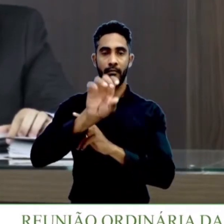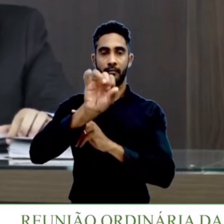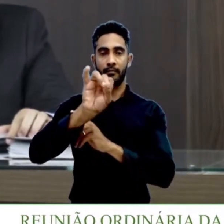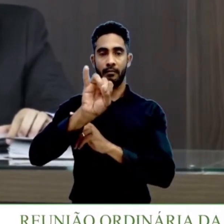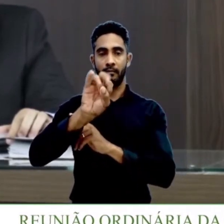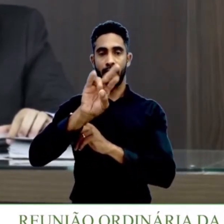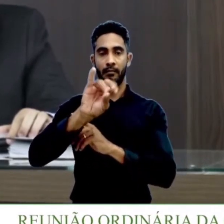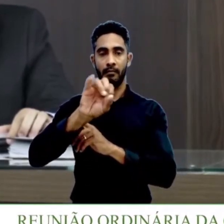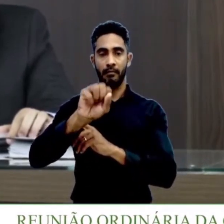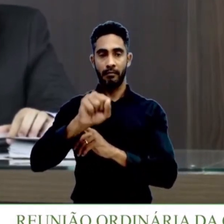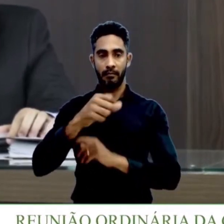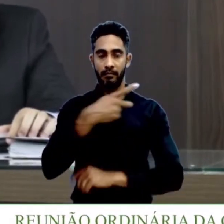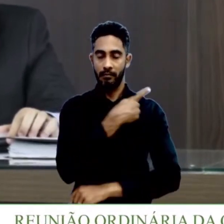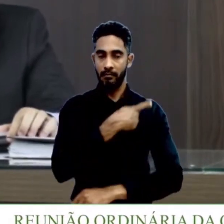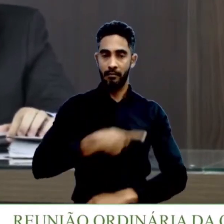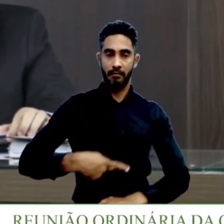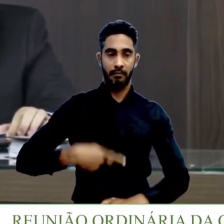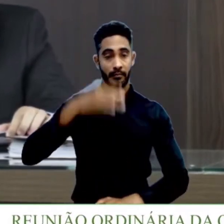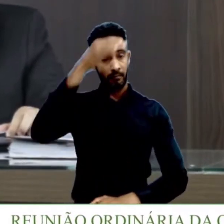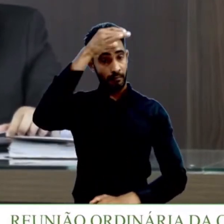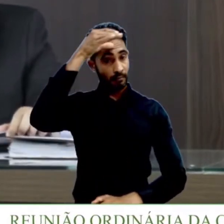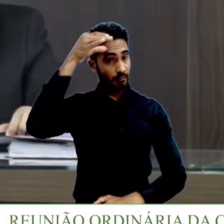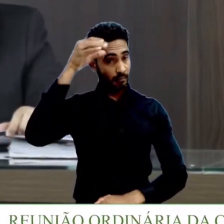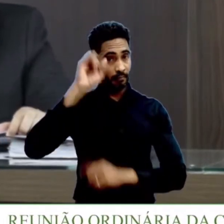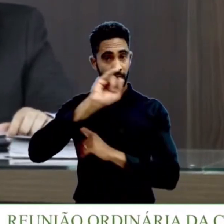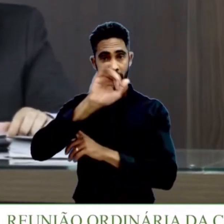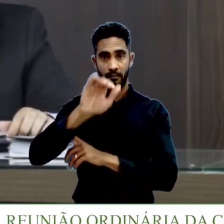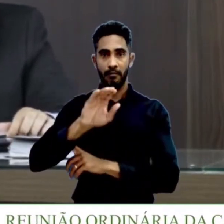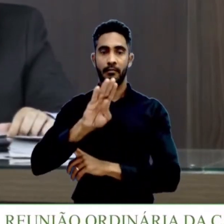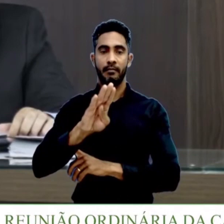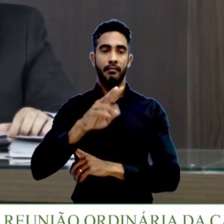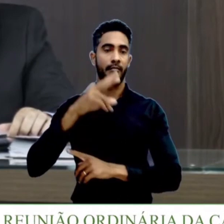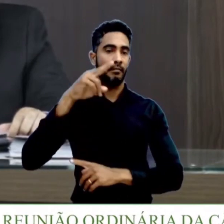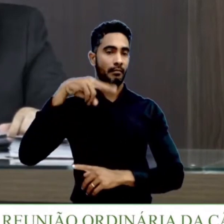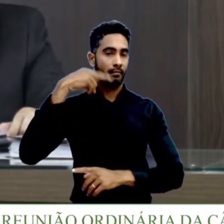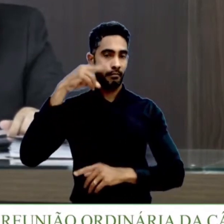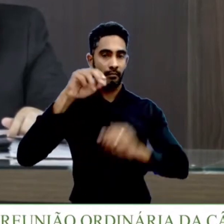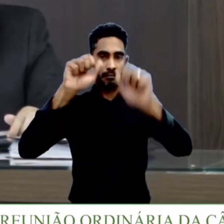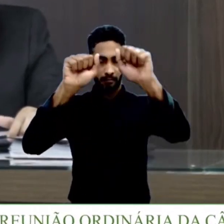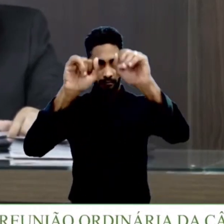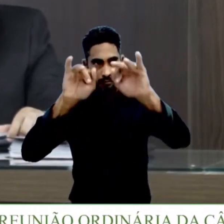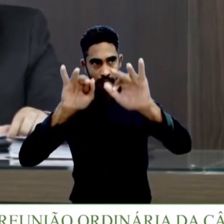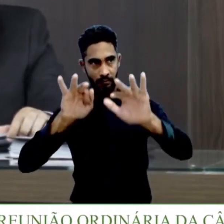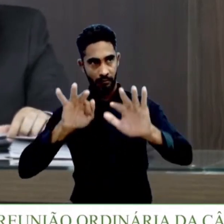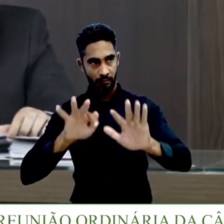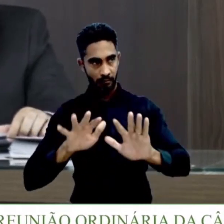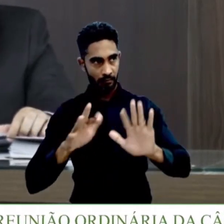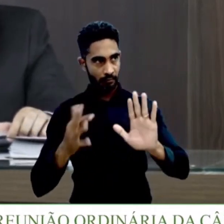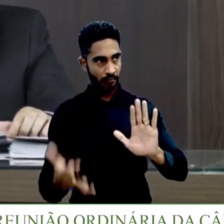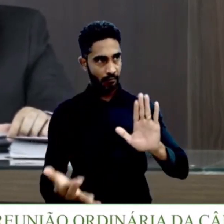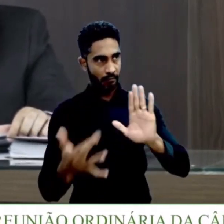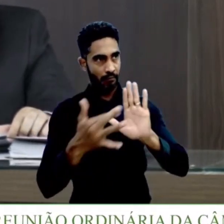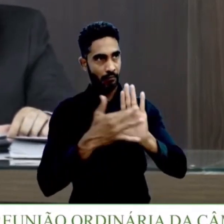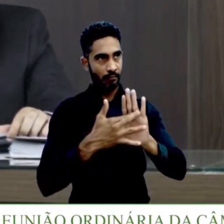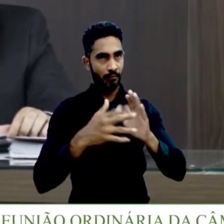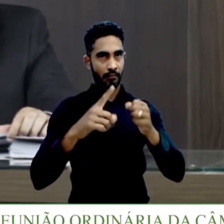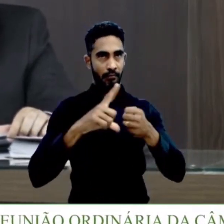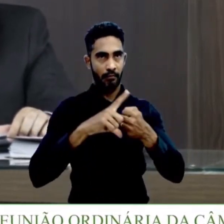Lopes, presidente da Câmara Municipal de Janaúba. A vereadora que este subscreve, nos termos do